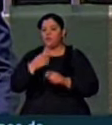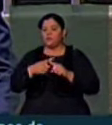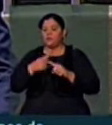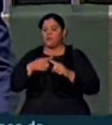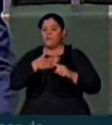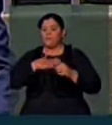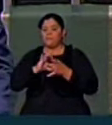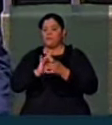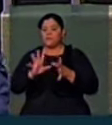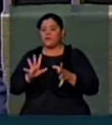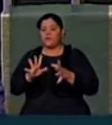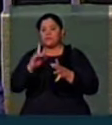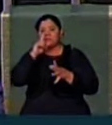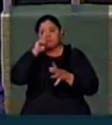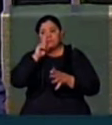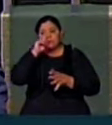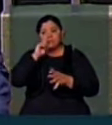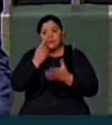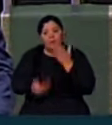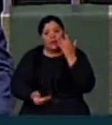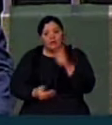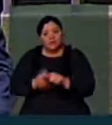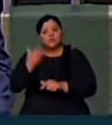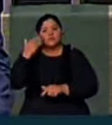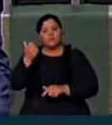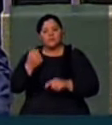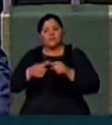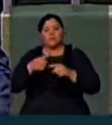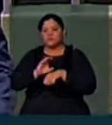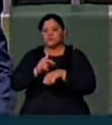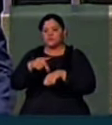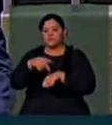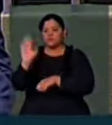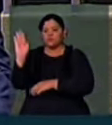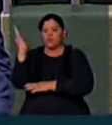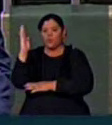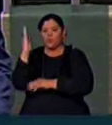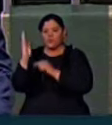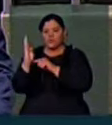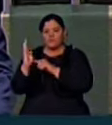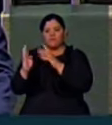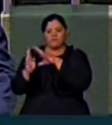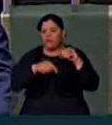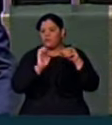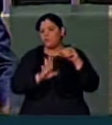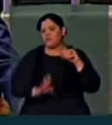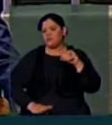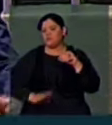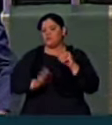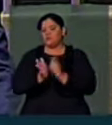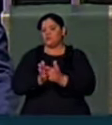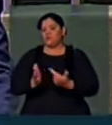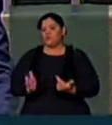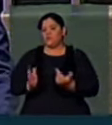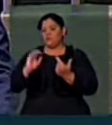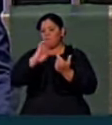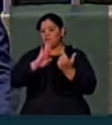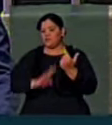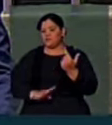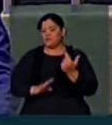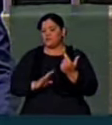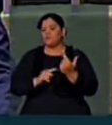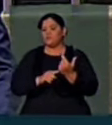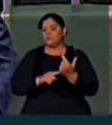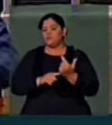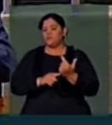está em risco novamente. As propostas bolivarianas, as propostas do Foro de São Paulo, onde o Brasil está